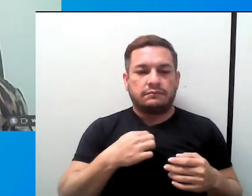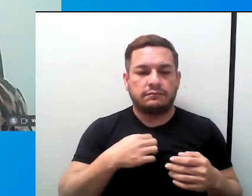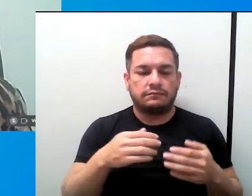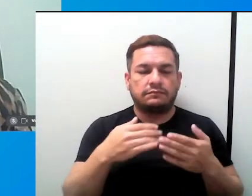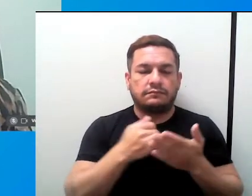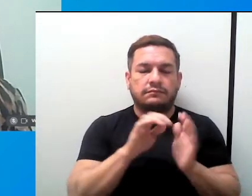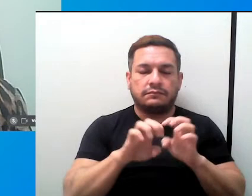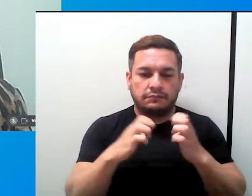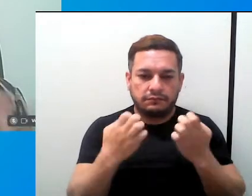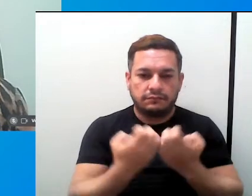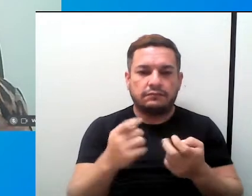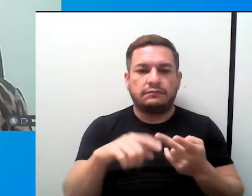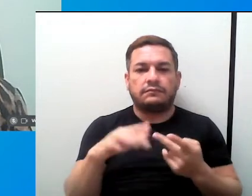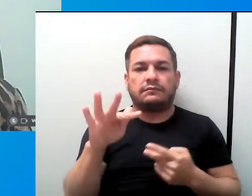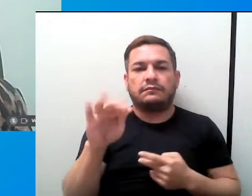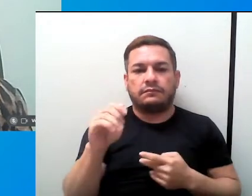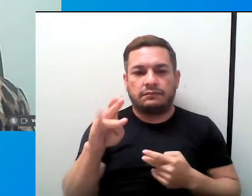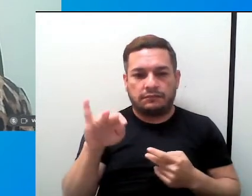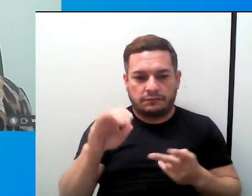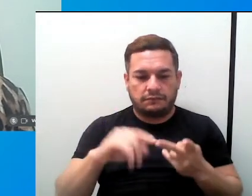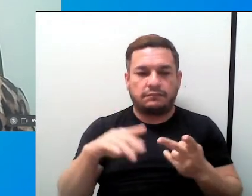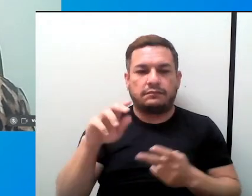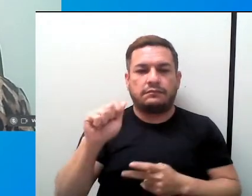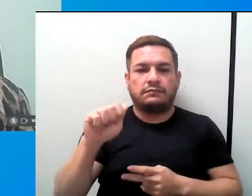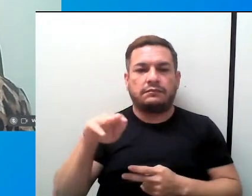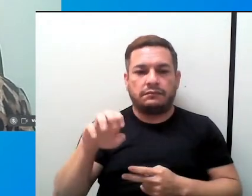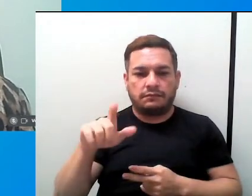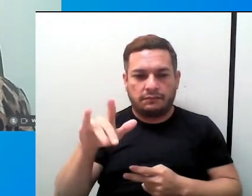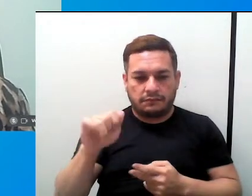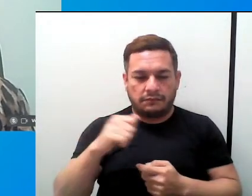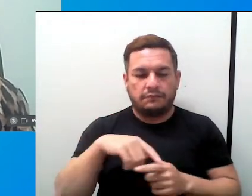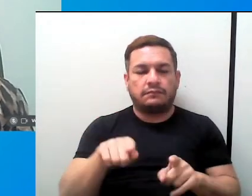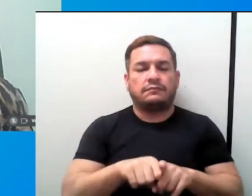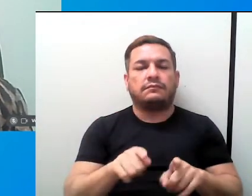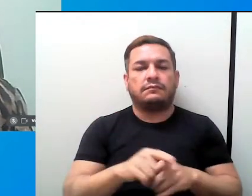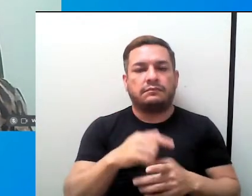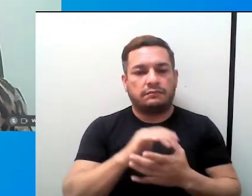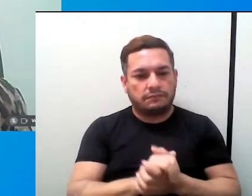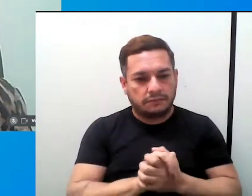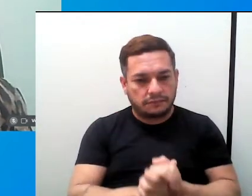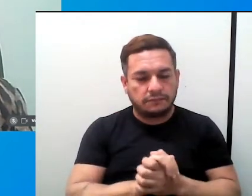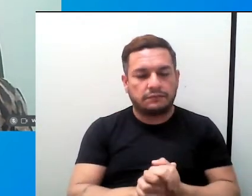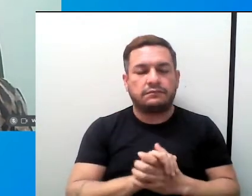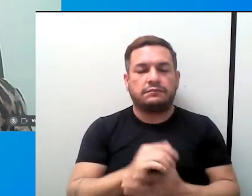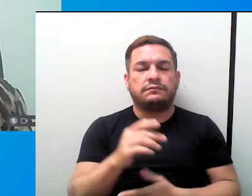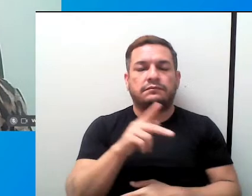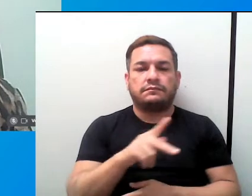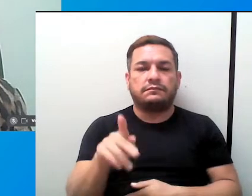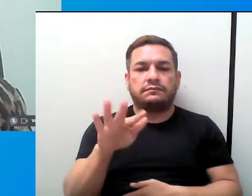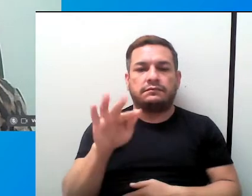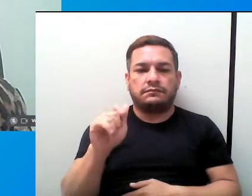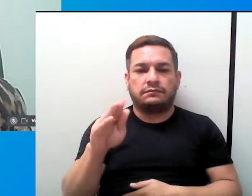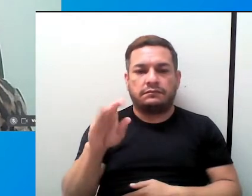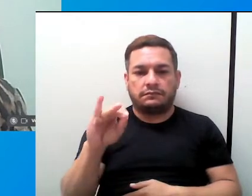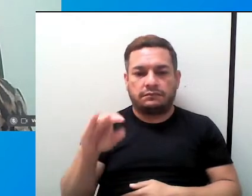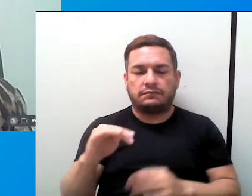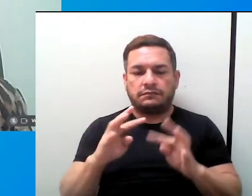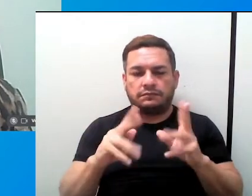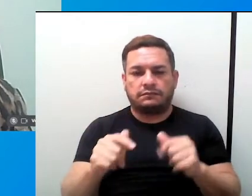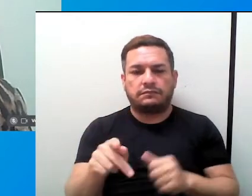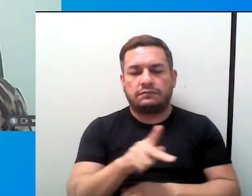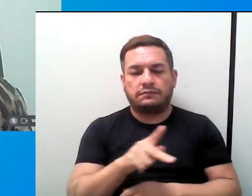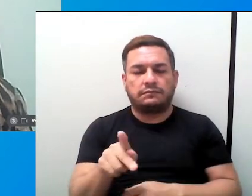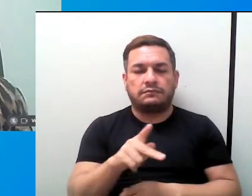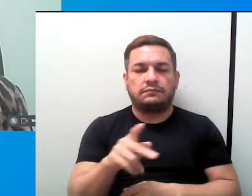da Amélia, né? E aí estendido os meus cumprimentos, professor Fábio, a todos os demais colegas da PROEX,